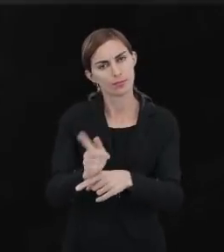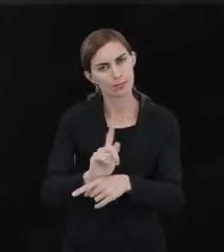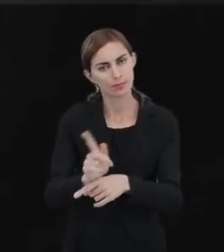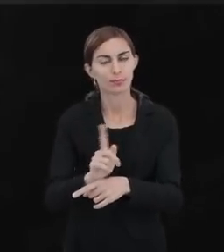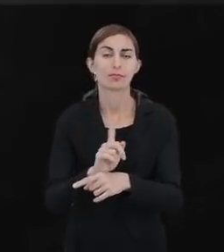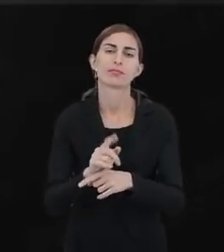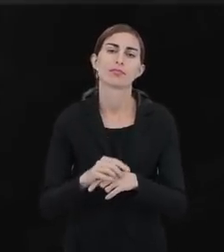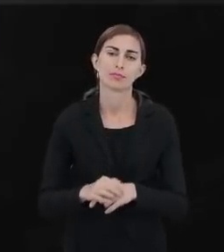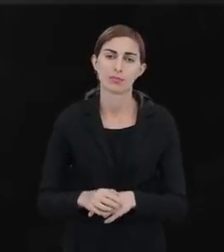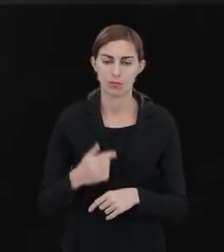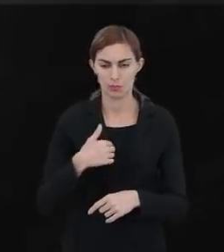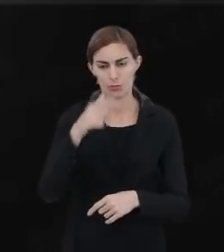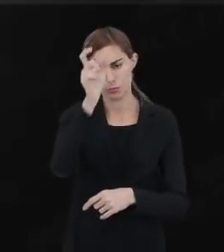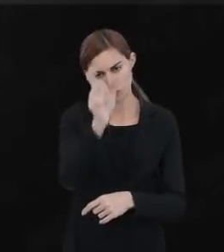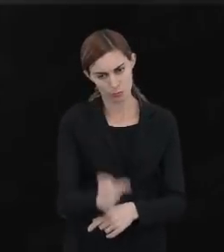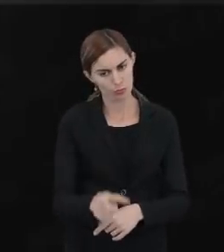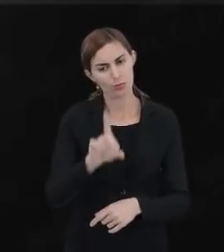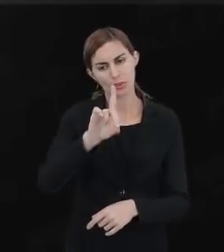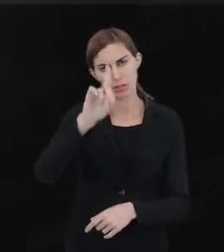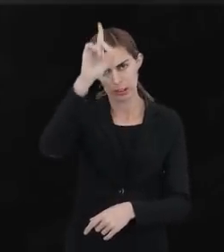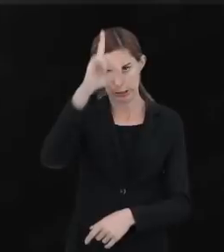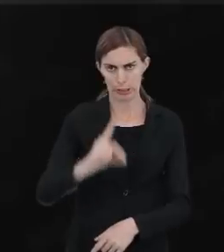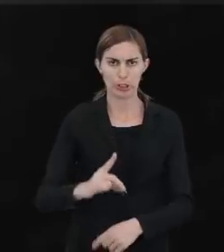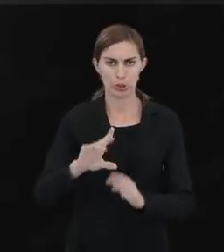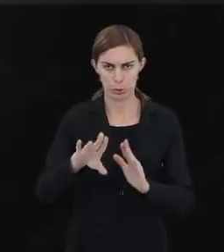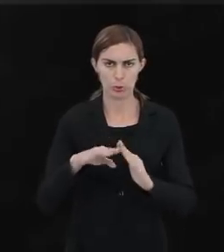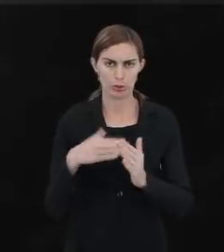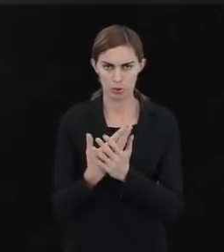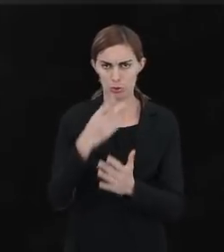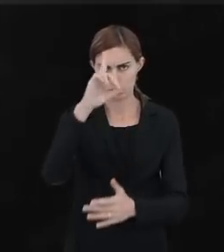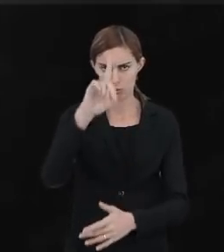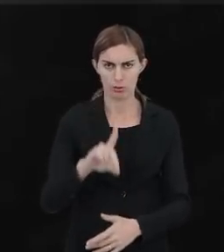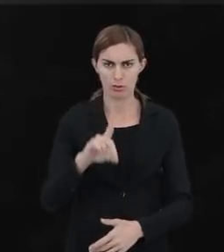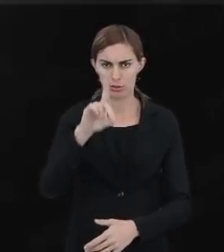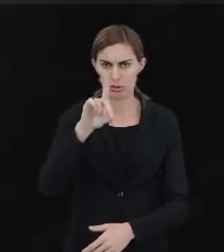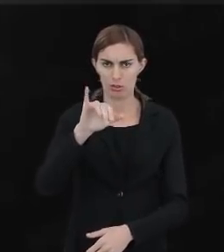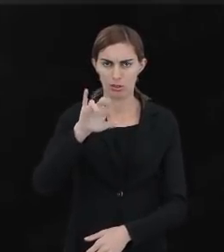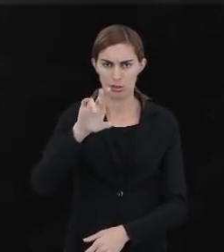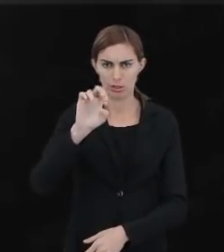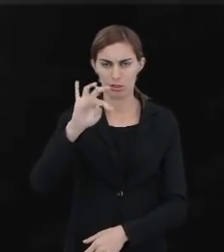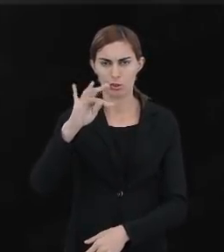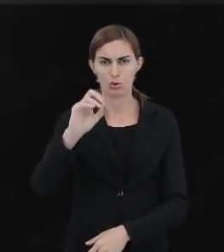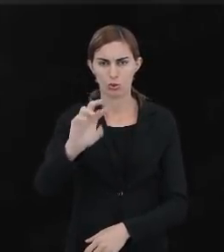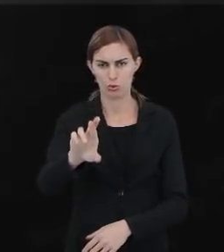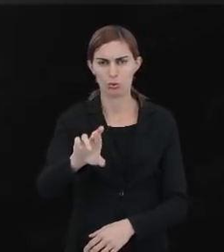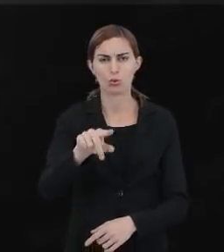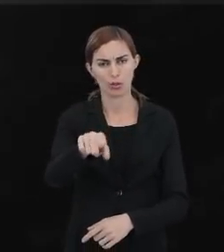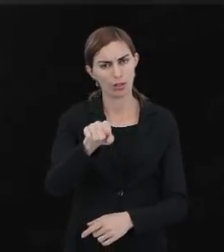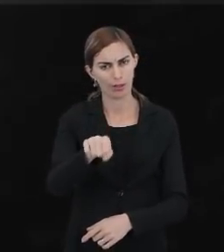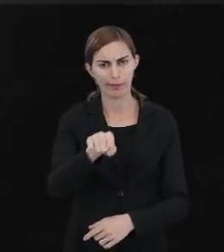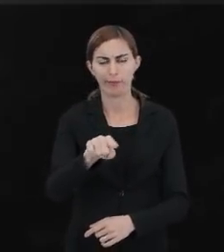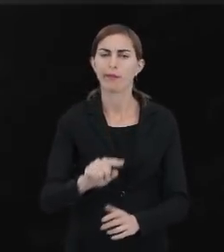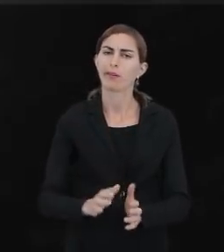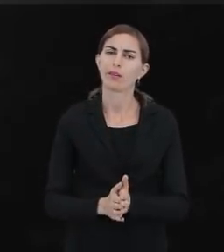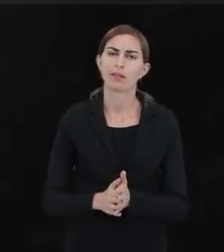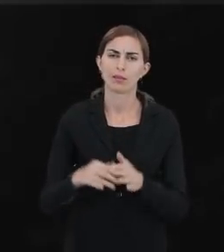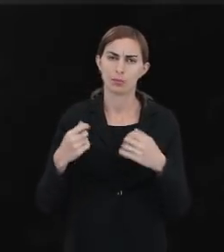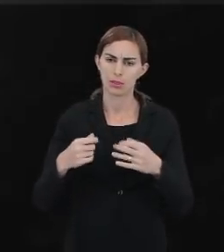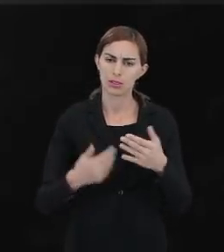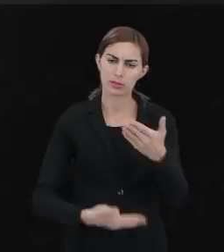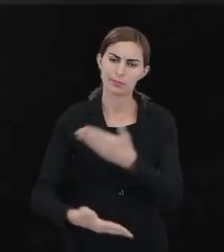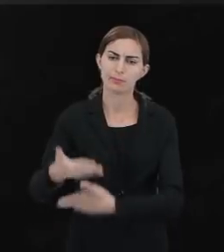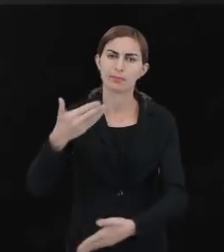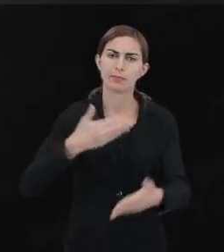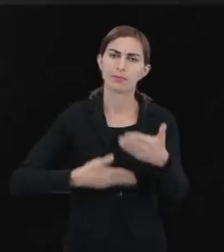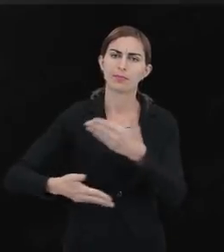e o gestor o diretor da escola como nós falamos é é a é o grande ou deve ser o grande